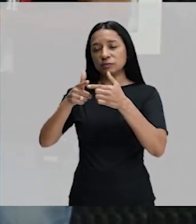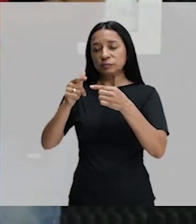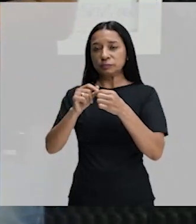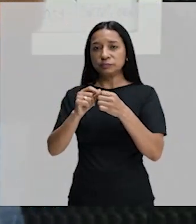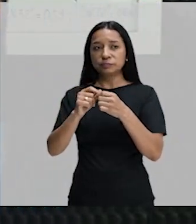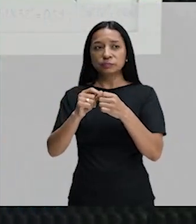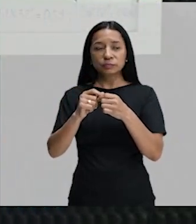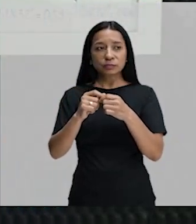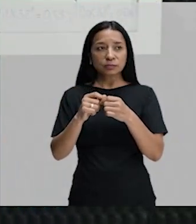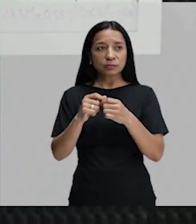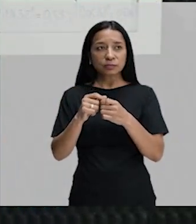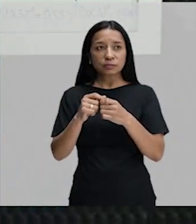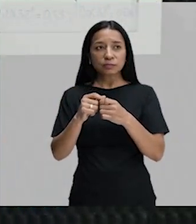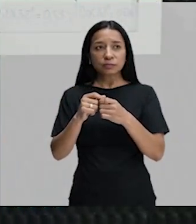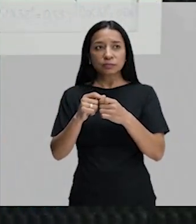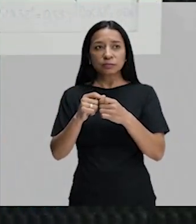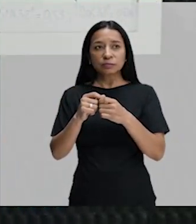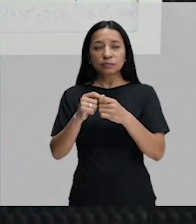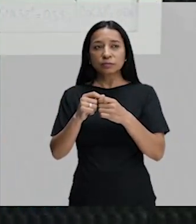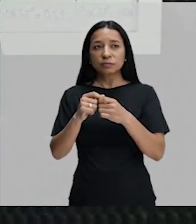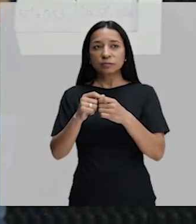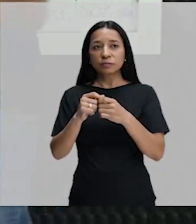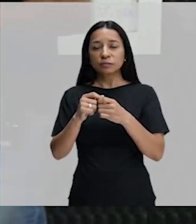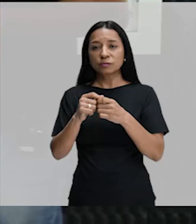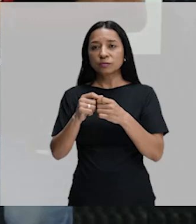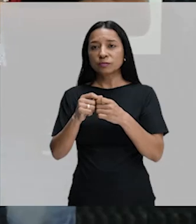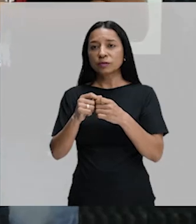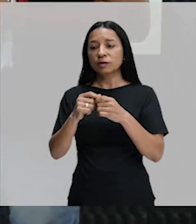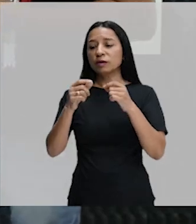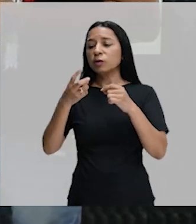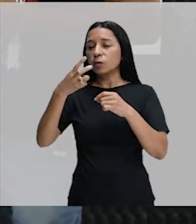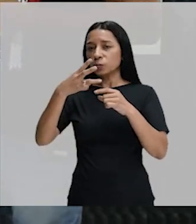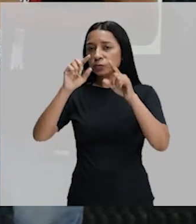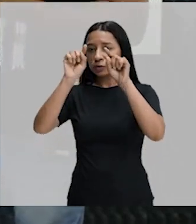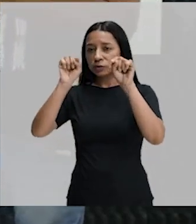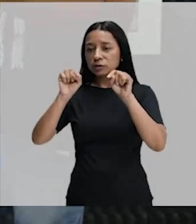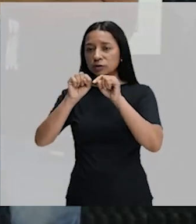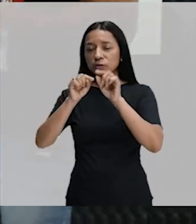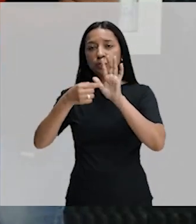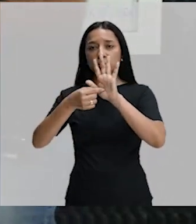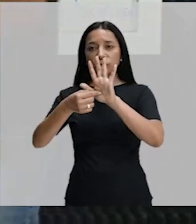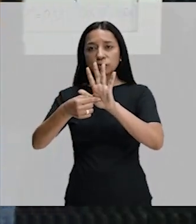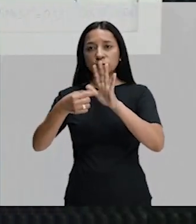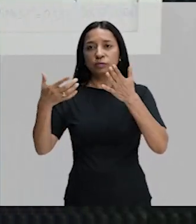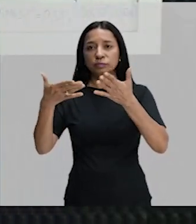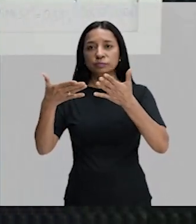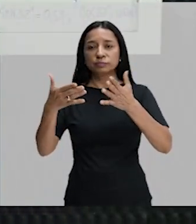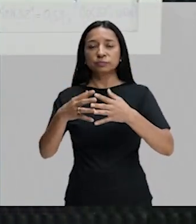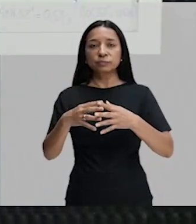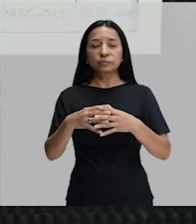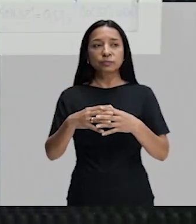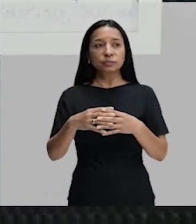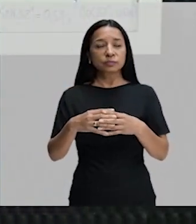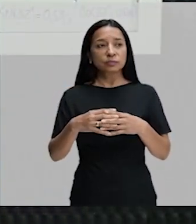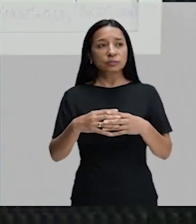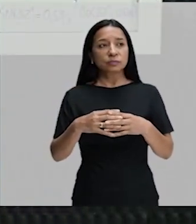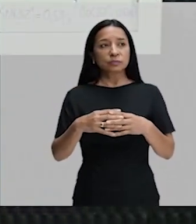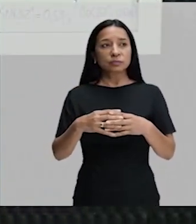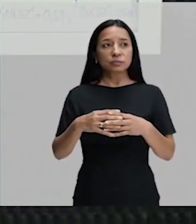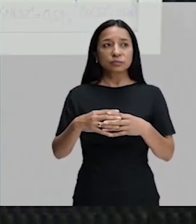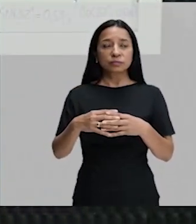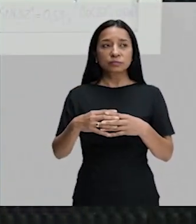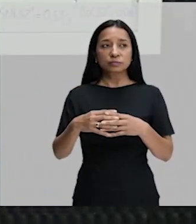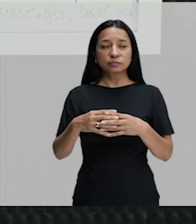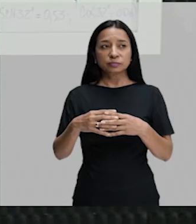adjacente pela hipotenusa. Nos 3 triângulos aqui que eu destaquei para vocês. Tá? Então vamos lá. Triângulo